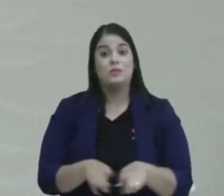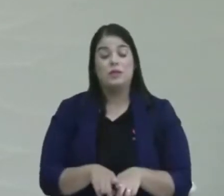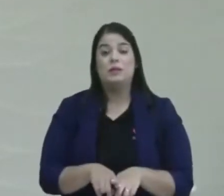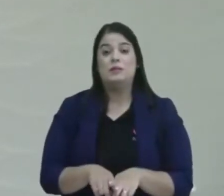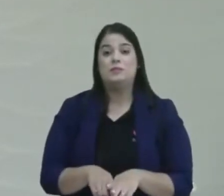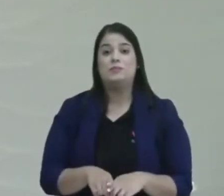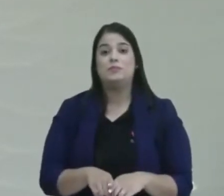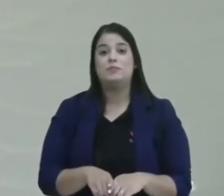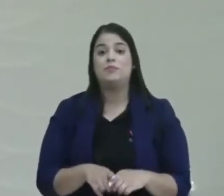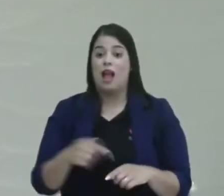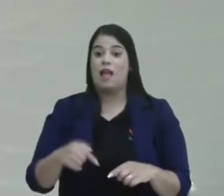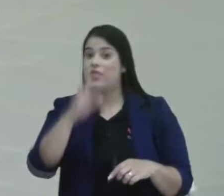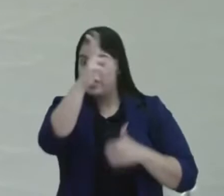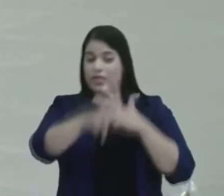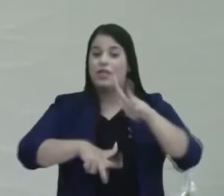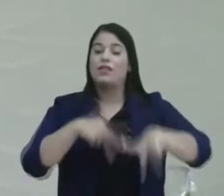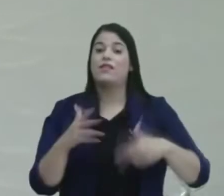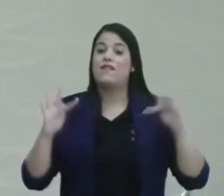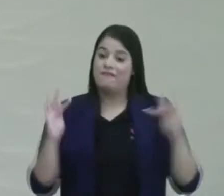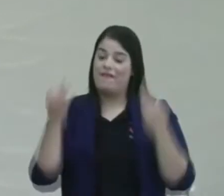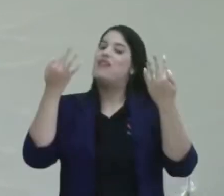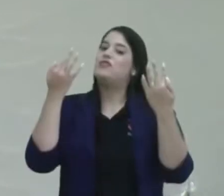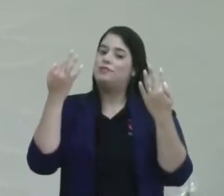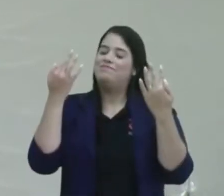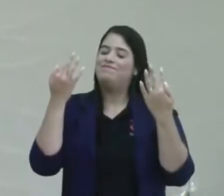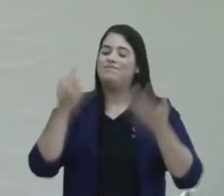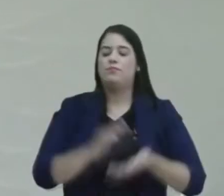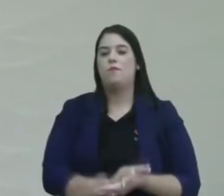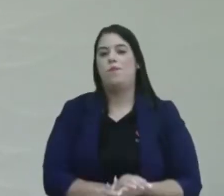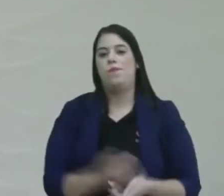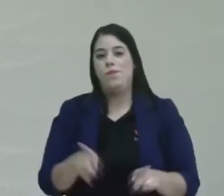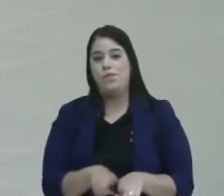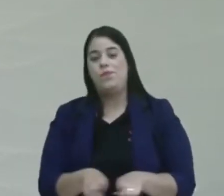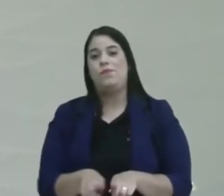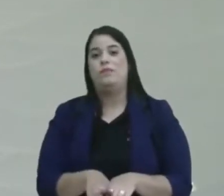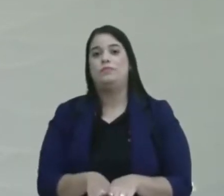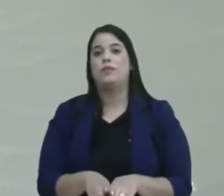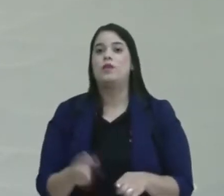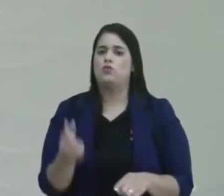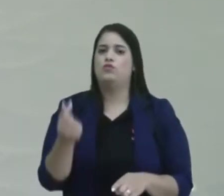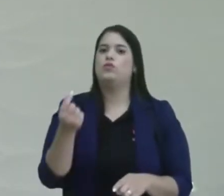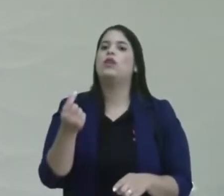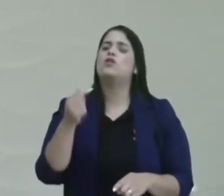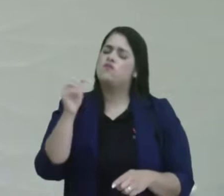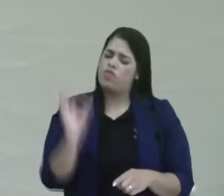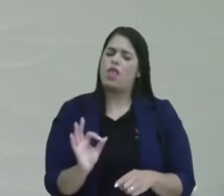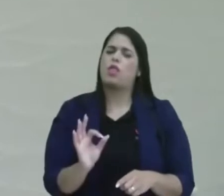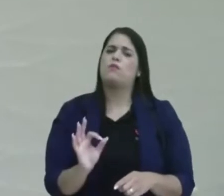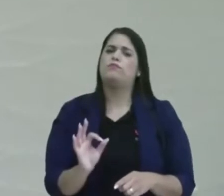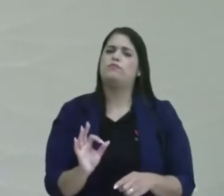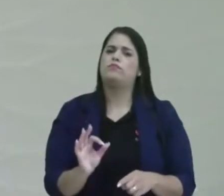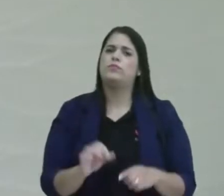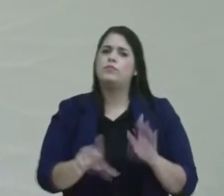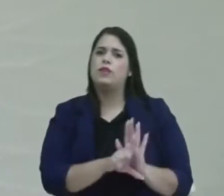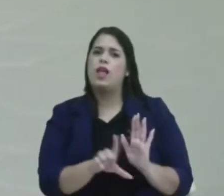todos os municípios aqui na festa, mas também de ter, né, o seu recurso garantido. E isso é fruto da lei criada